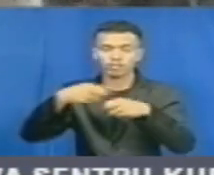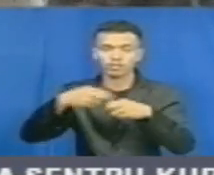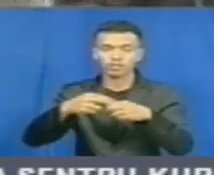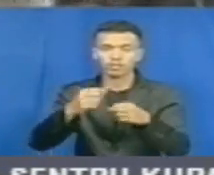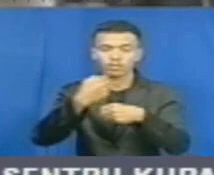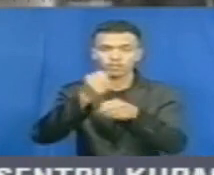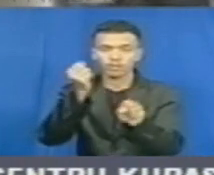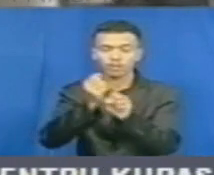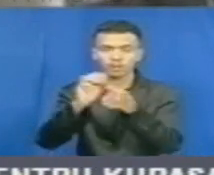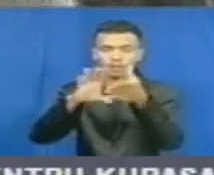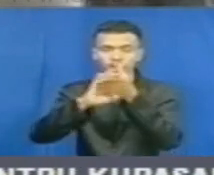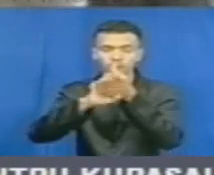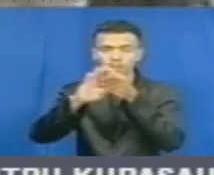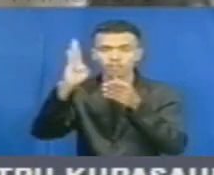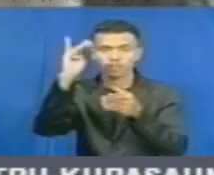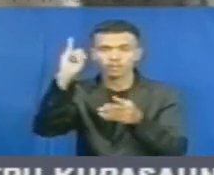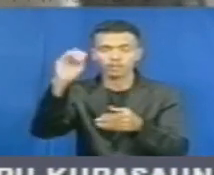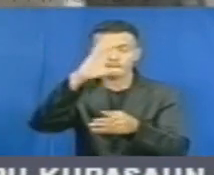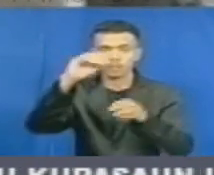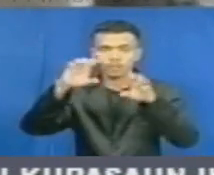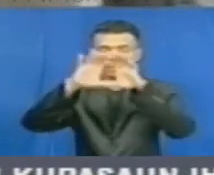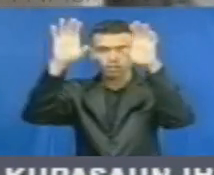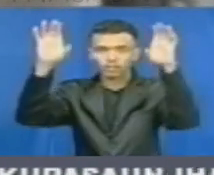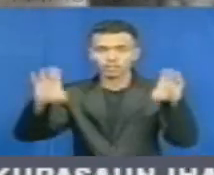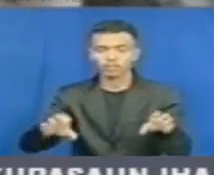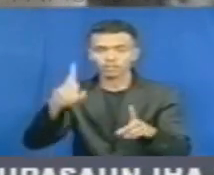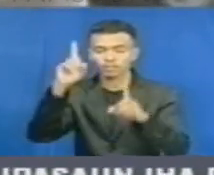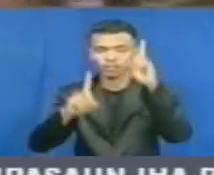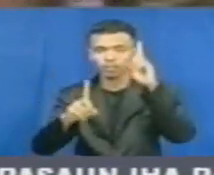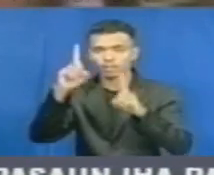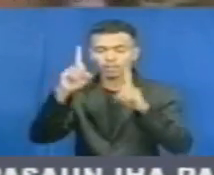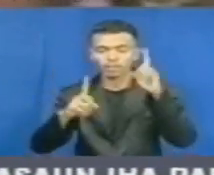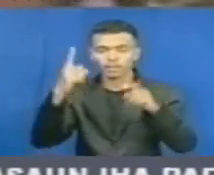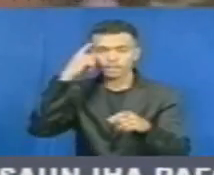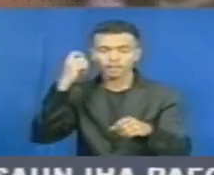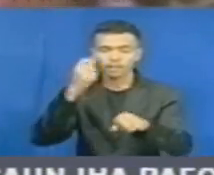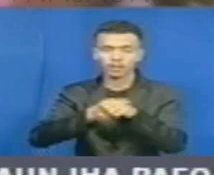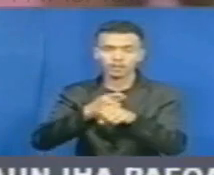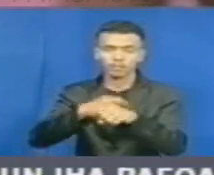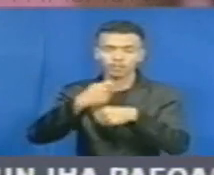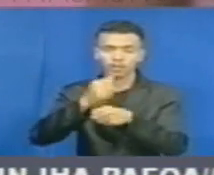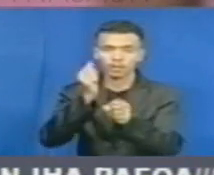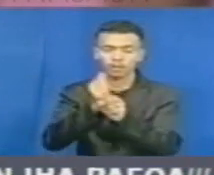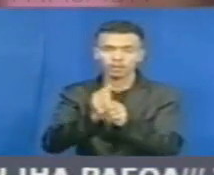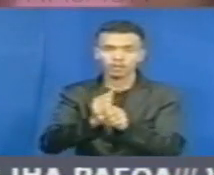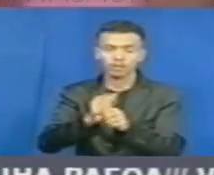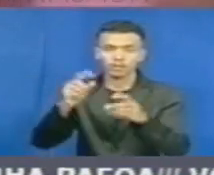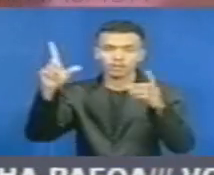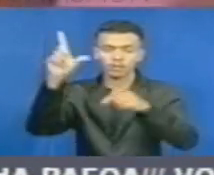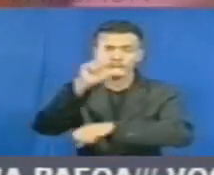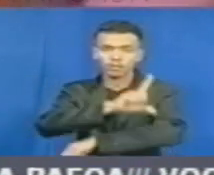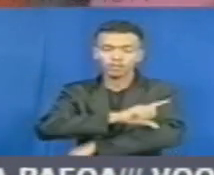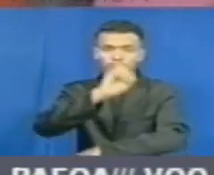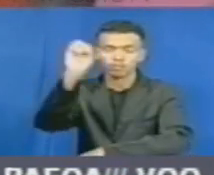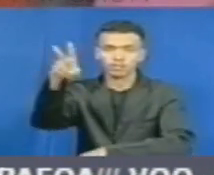bilhete de identidade no certidão de nascimento baidoso Sira, tamba duração tempo para tratamento refere durante Loronçano